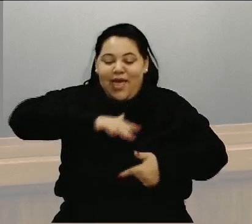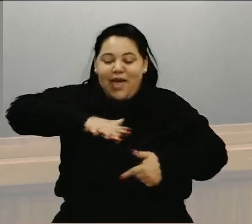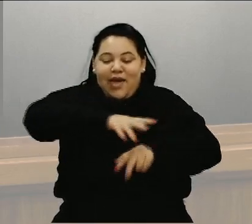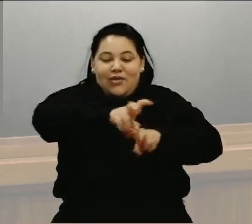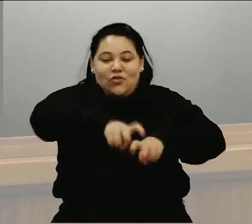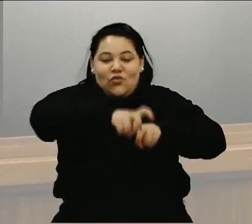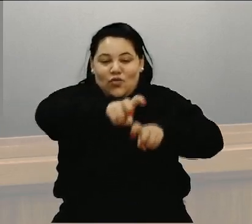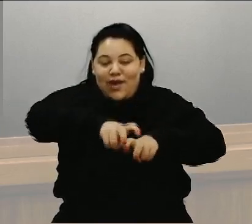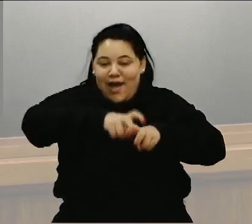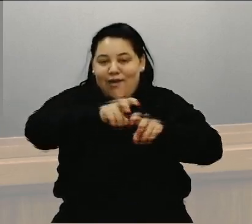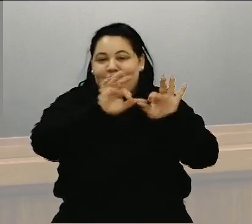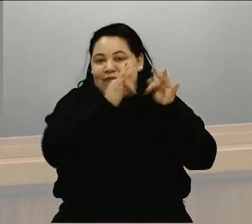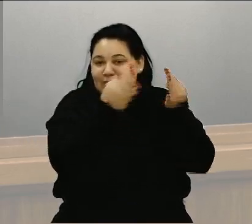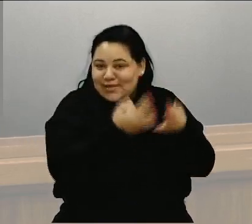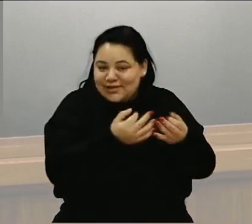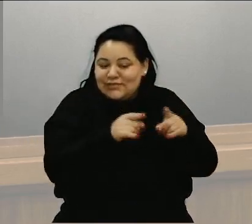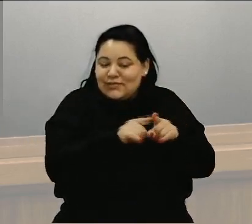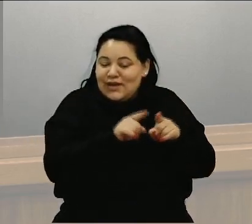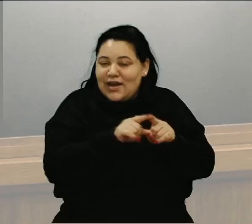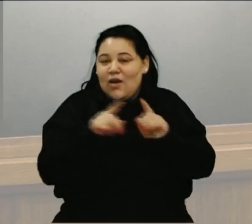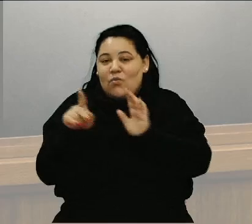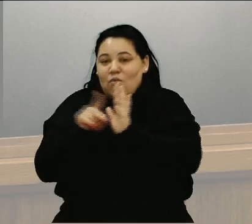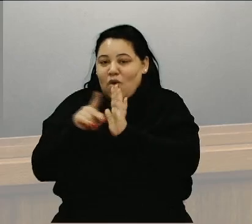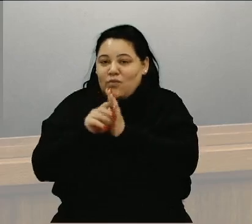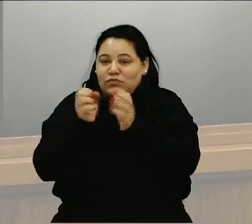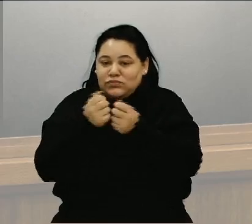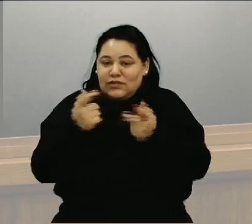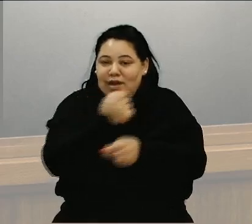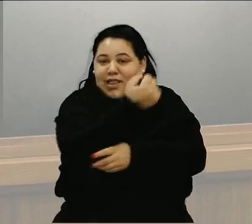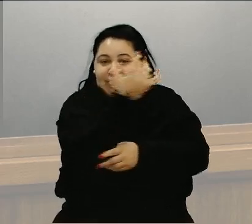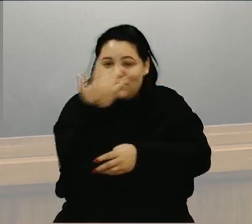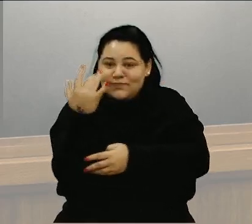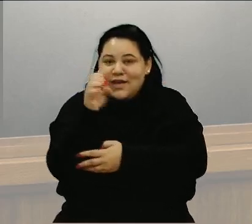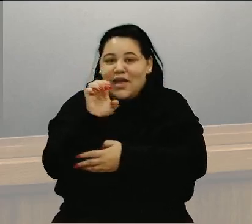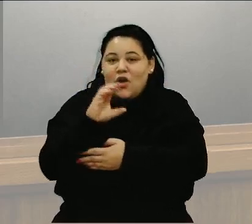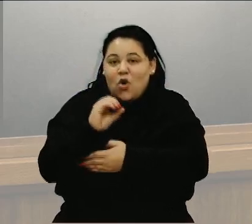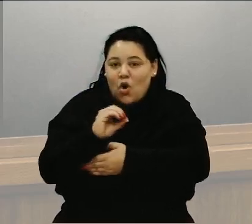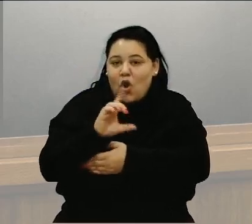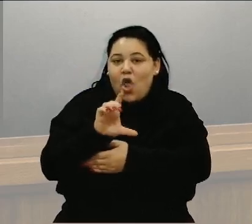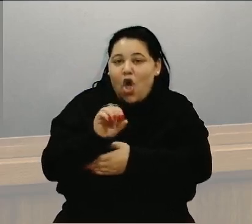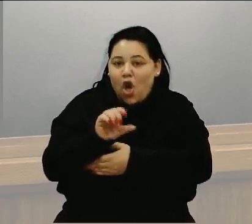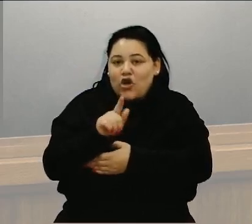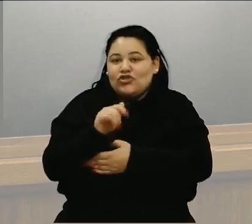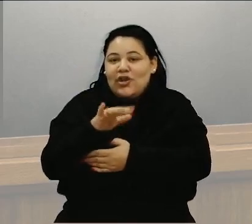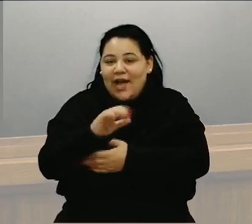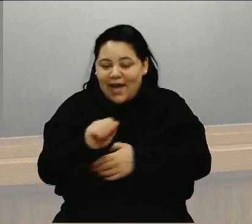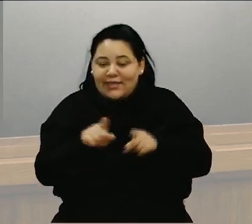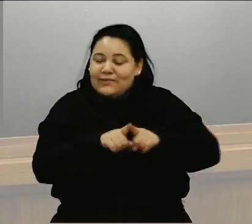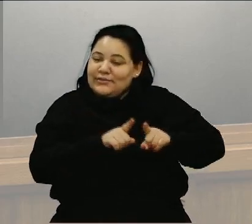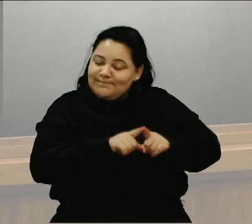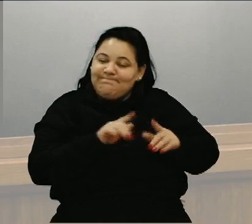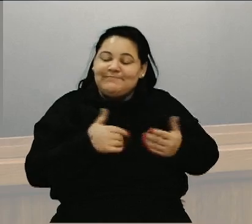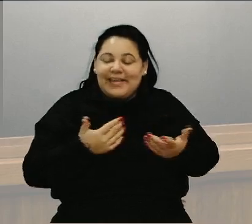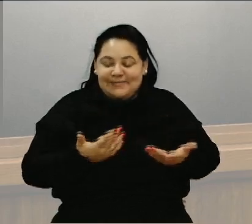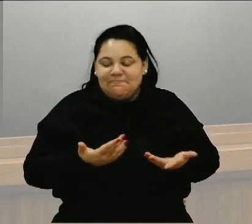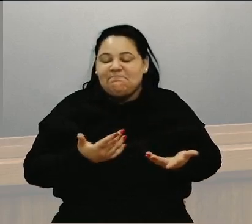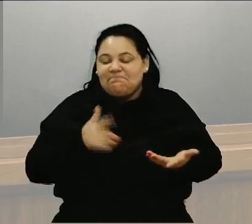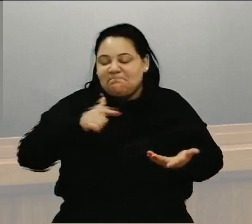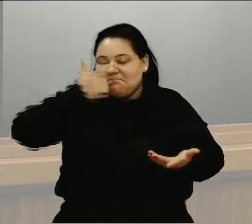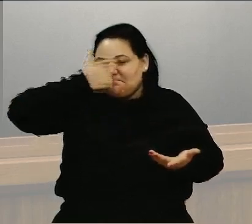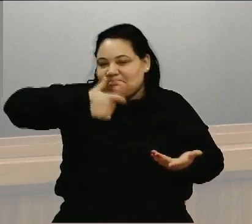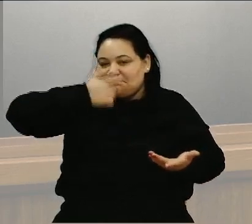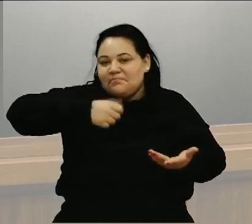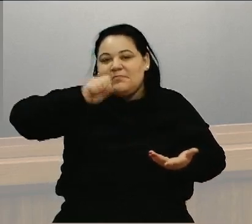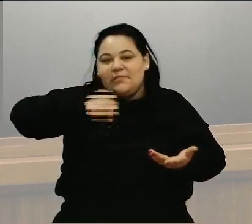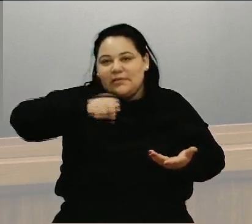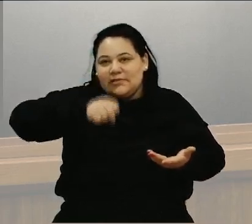agricultura familiar, a própria questão ecológica, ambiental. Então, eu acho que é uma denominação